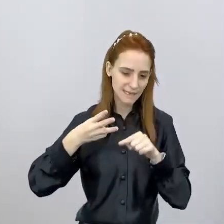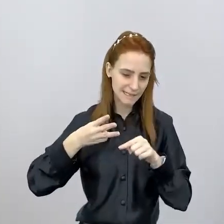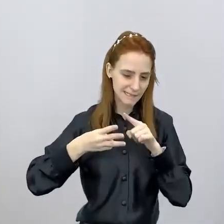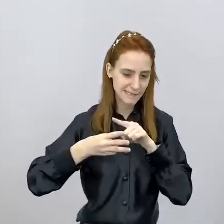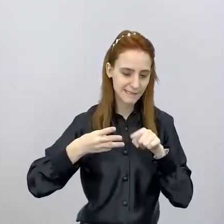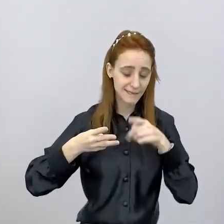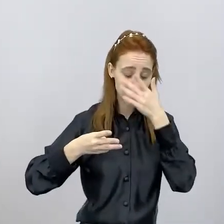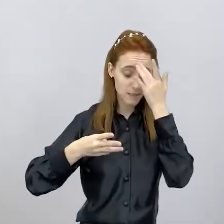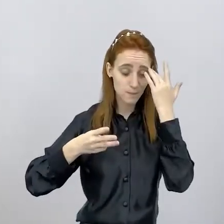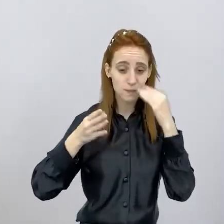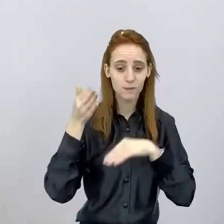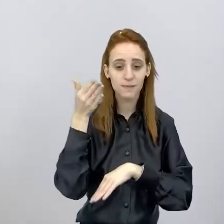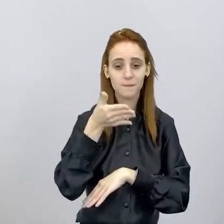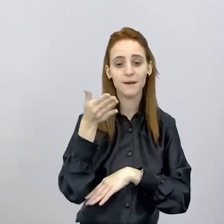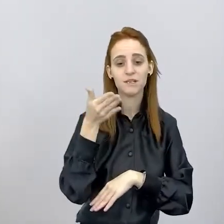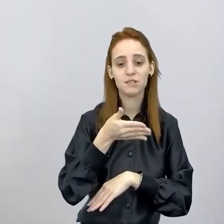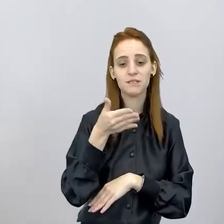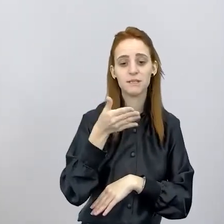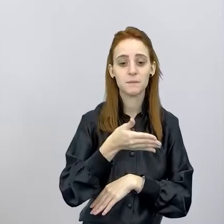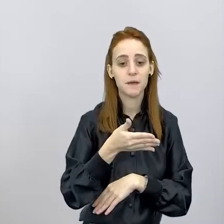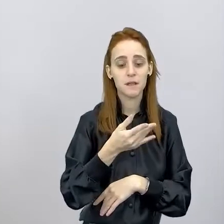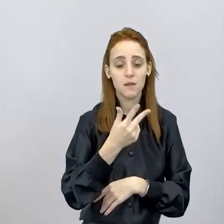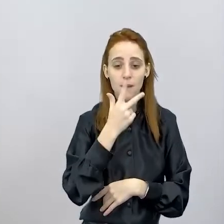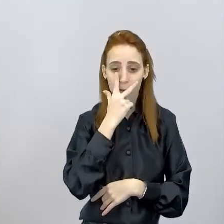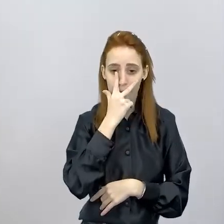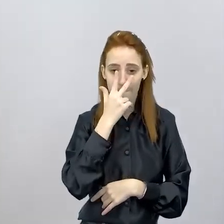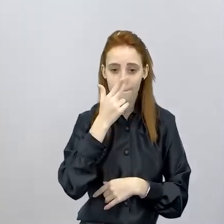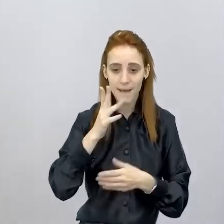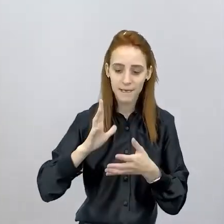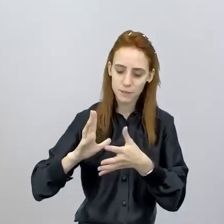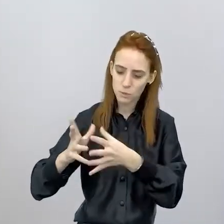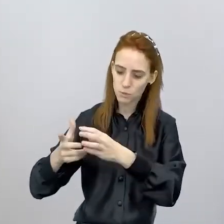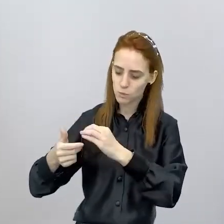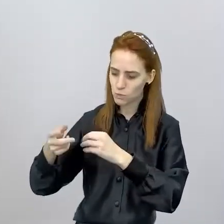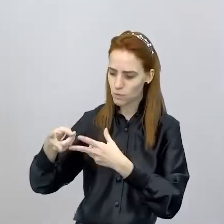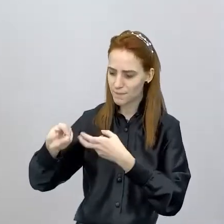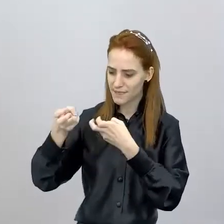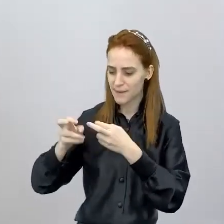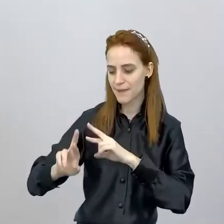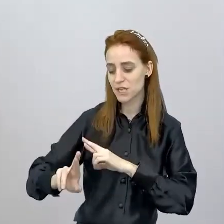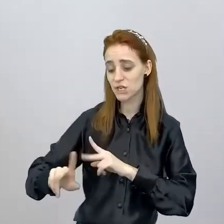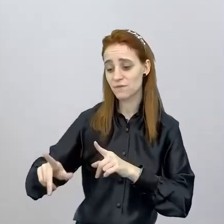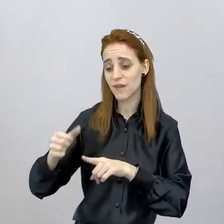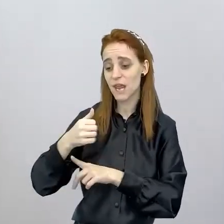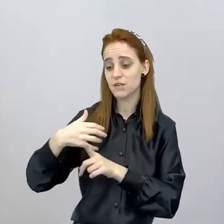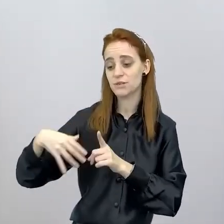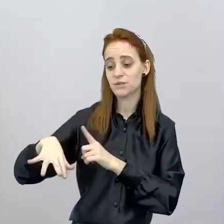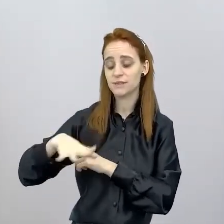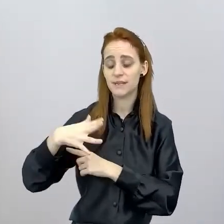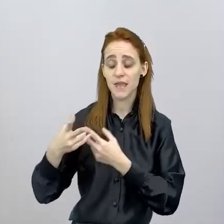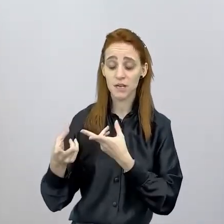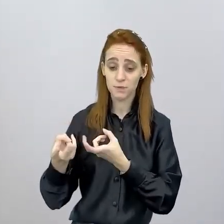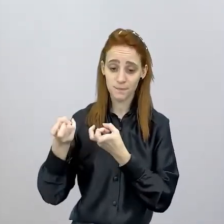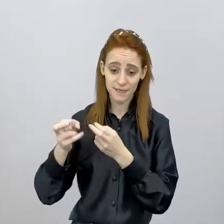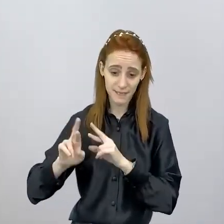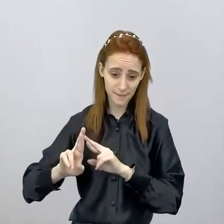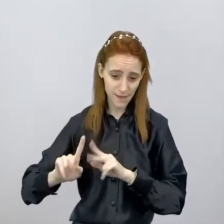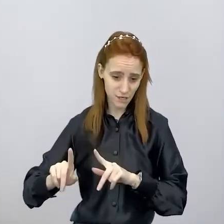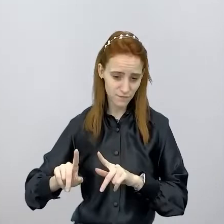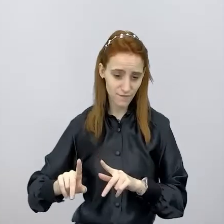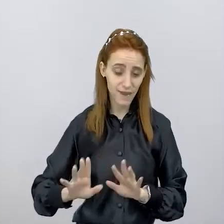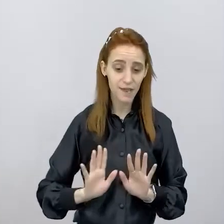que participaram, eles viam o mundo de determinada ótica, sobre certo ponto de vista. Se fossem